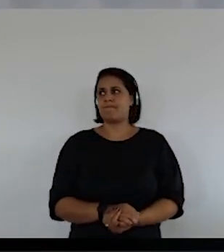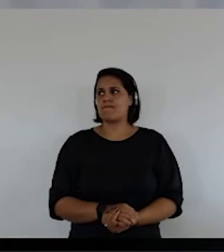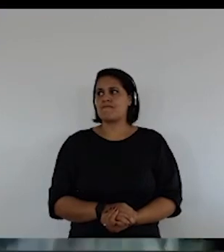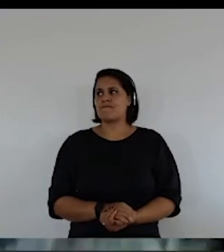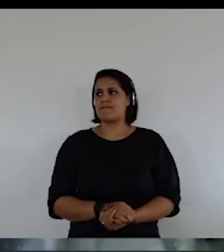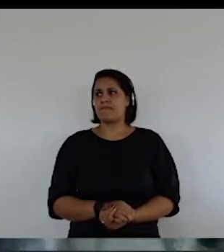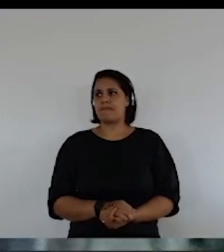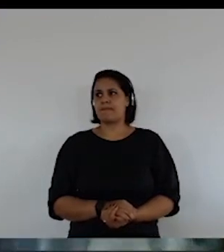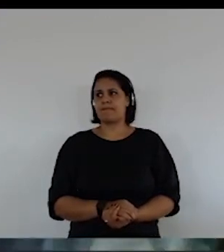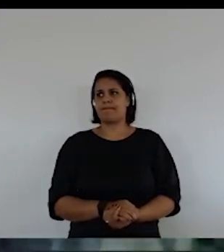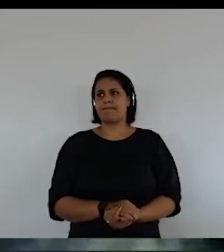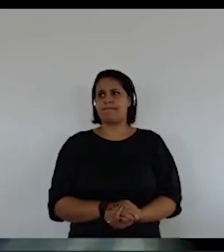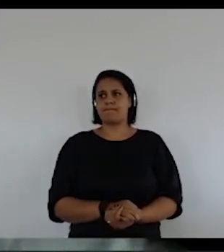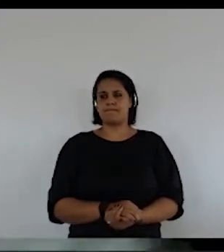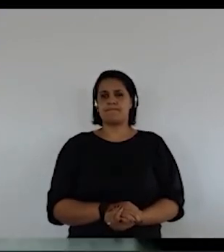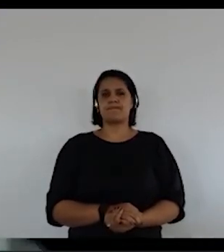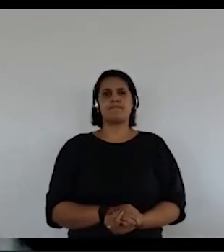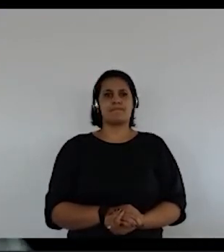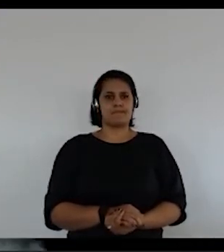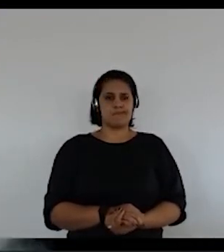Muito obrigado, caro Rogério.